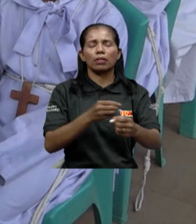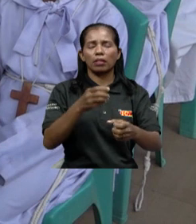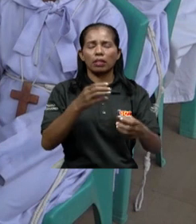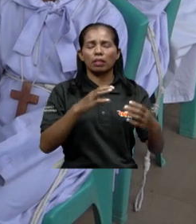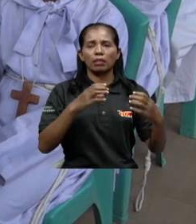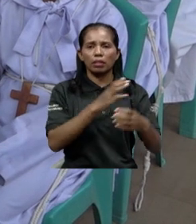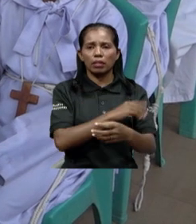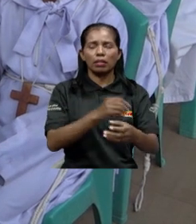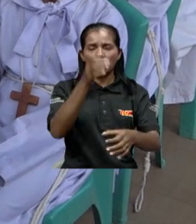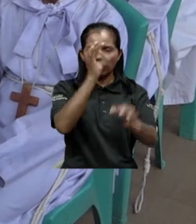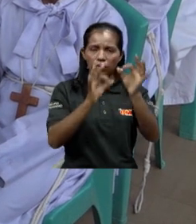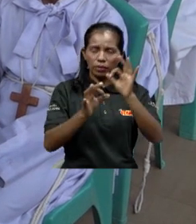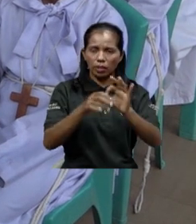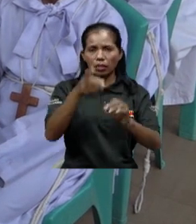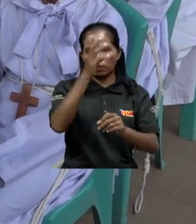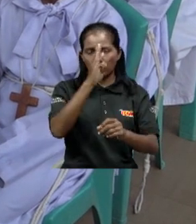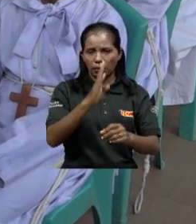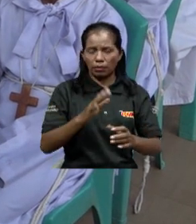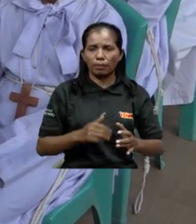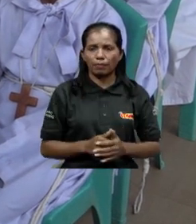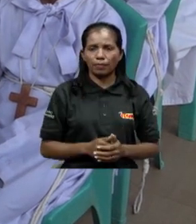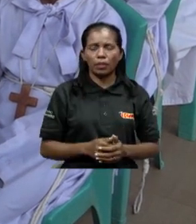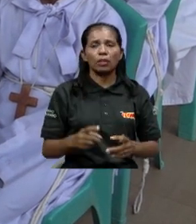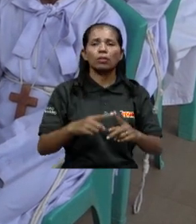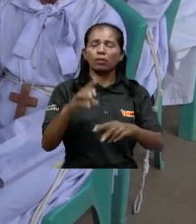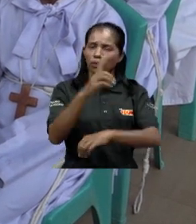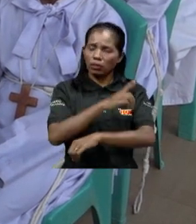Maromak. Ohin, Santo Antônio,